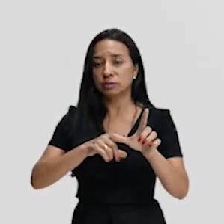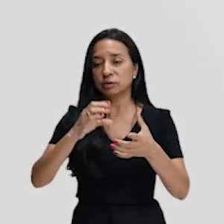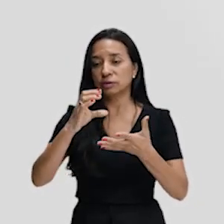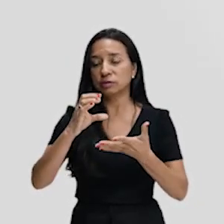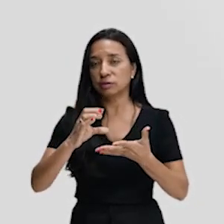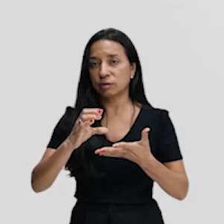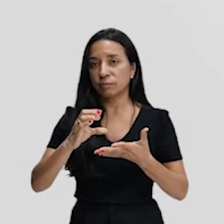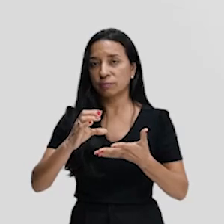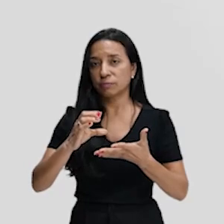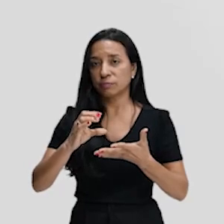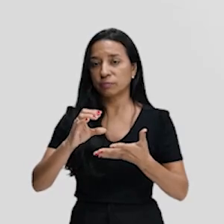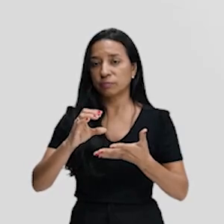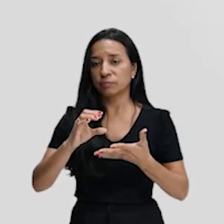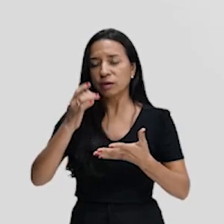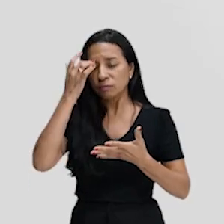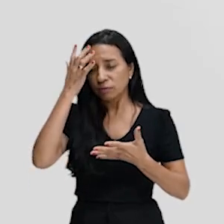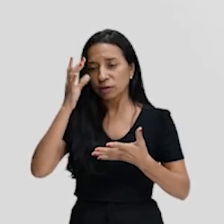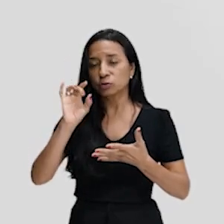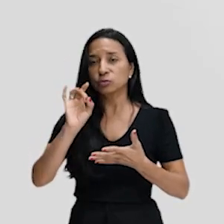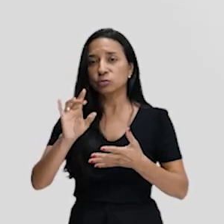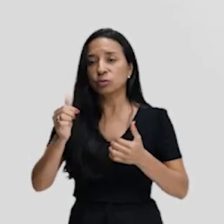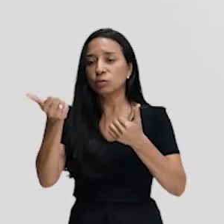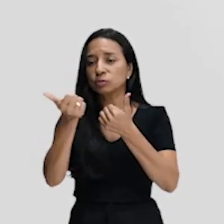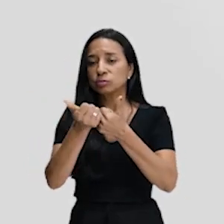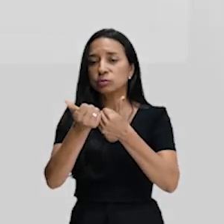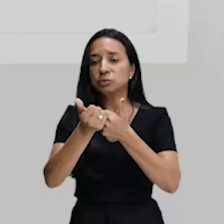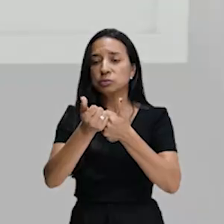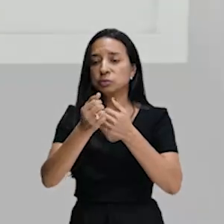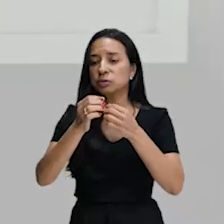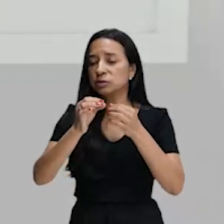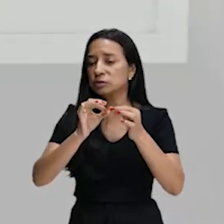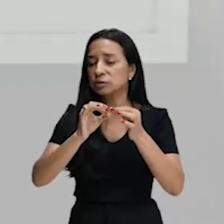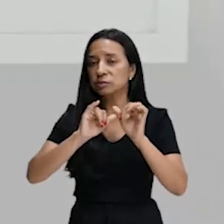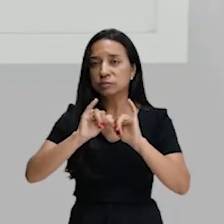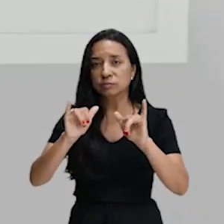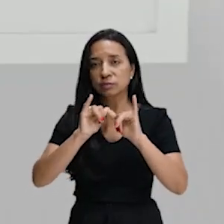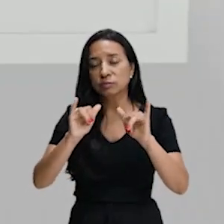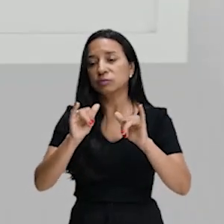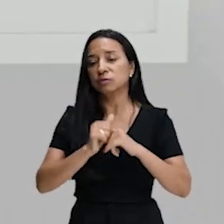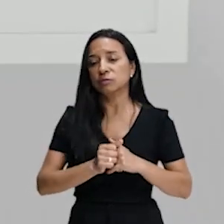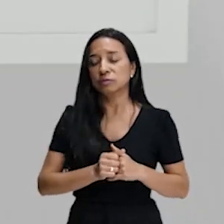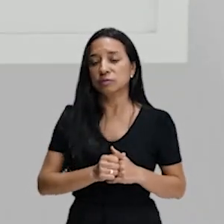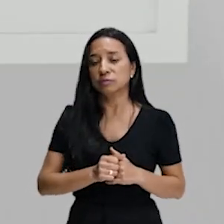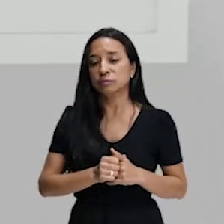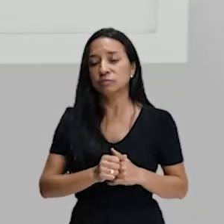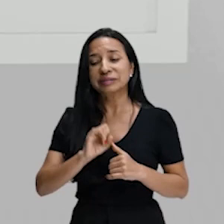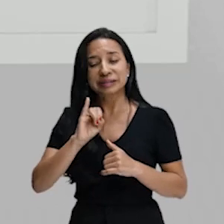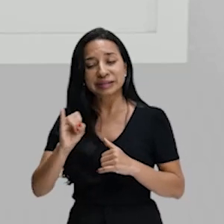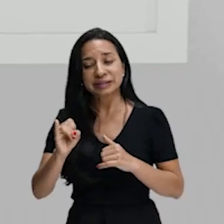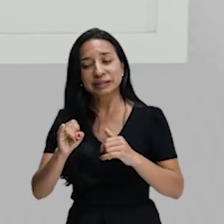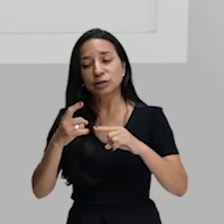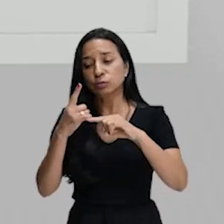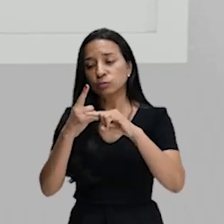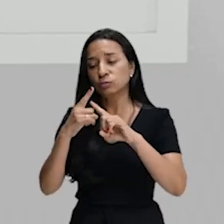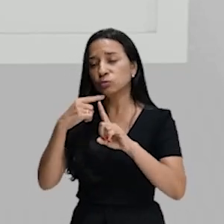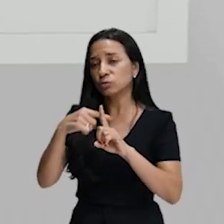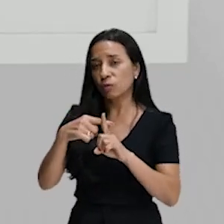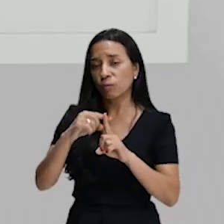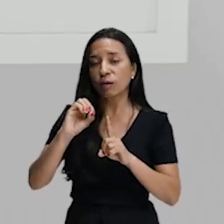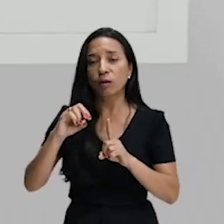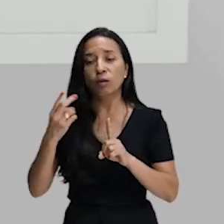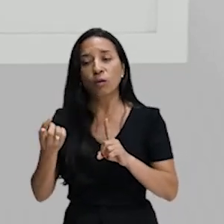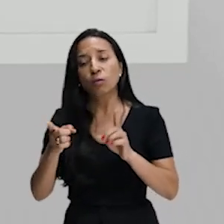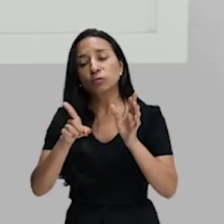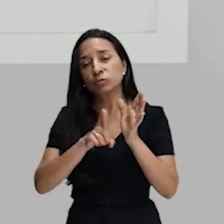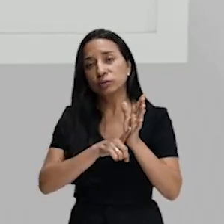Basta substituir os dados. Primeiro ver, com a regra da mão direita, a questão dos vetores, se eles somam, se eles subtraem. Certo? No caso, estão